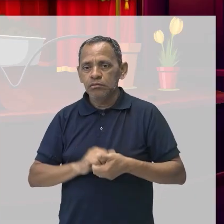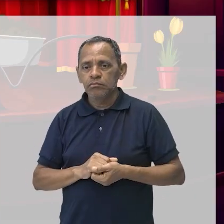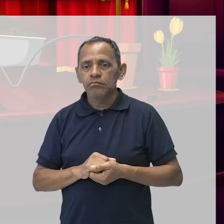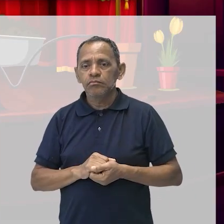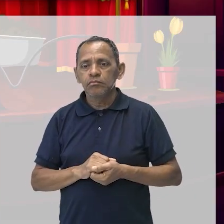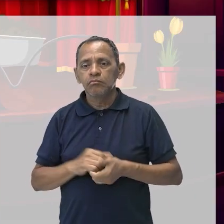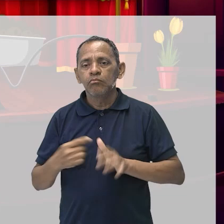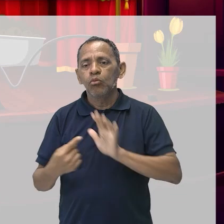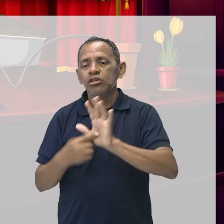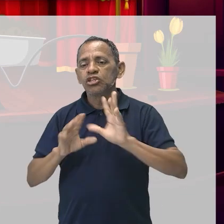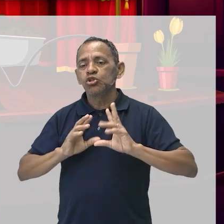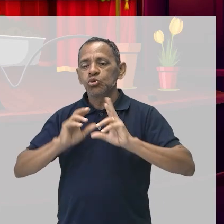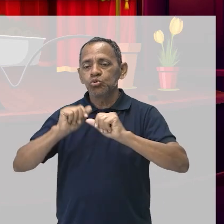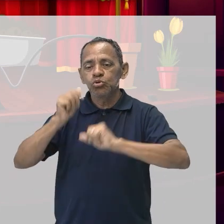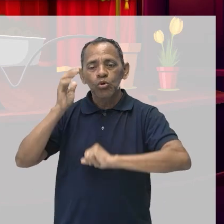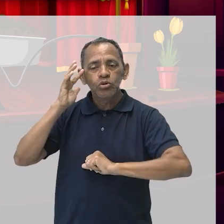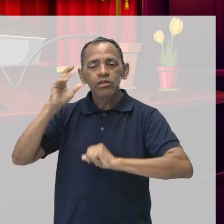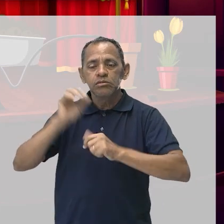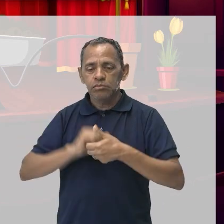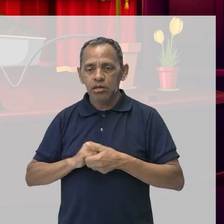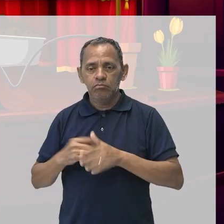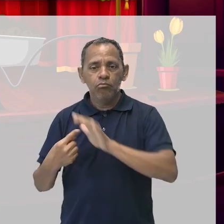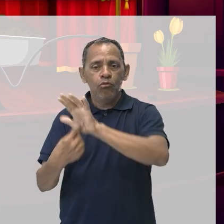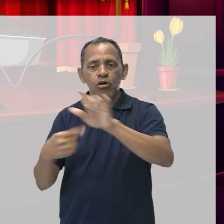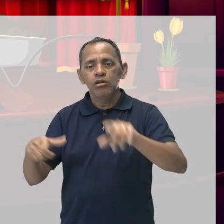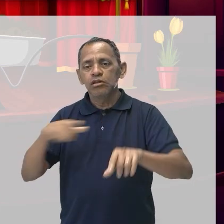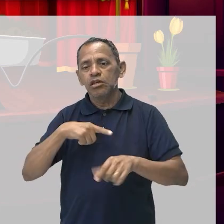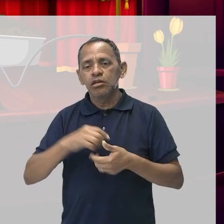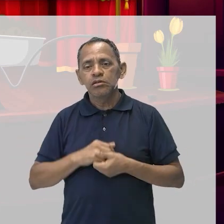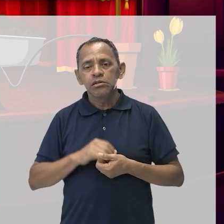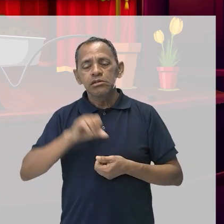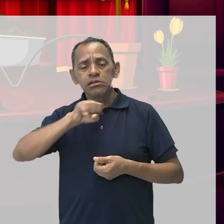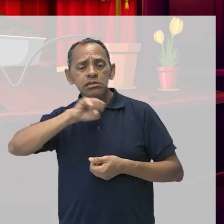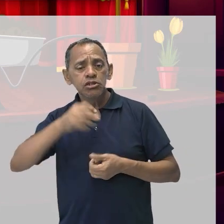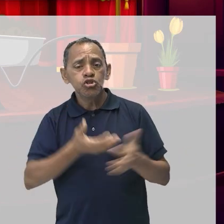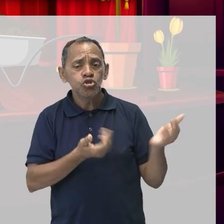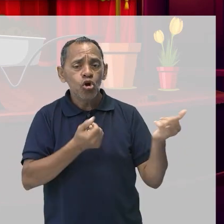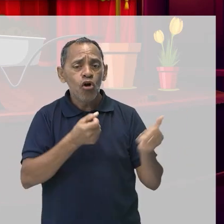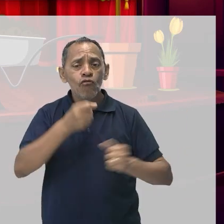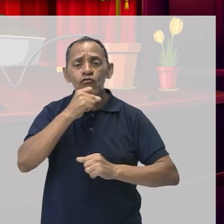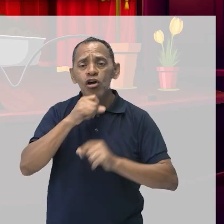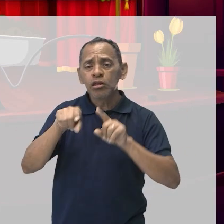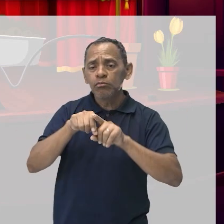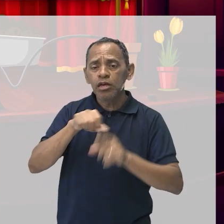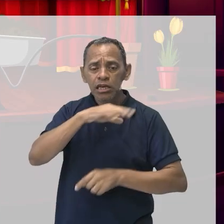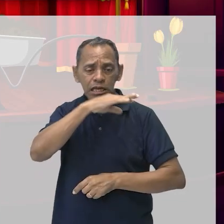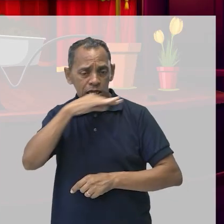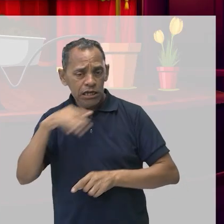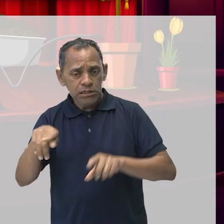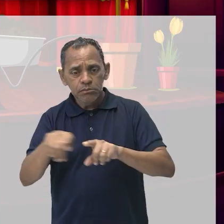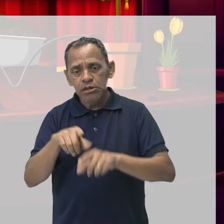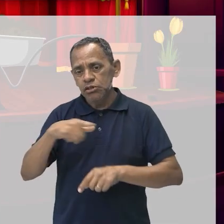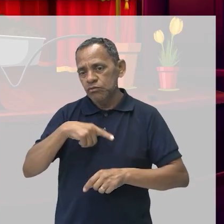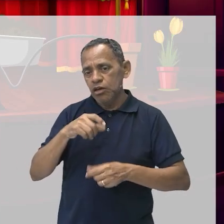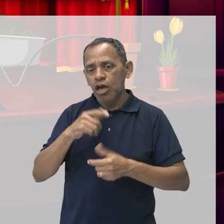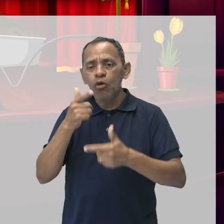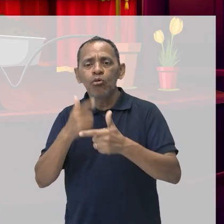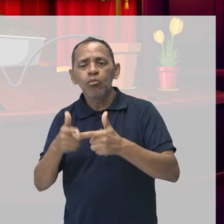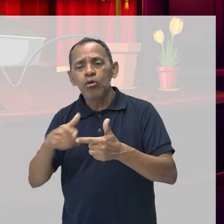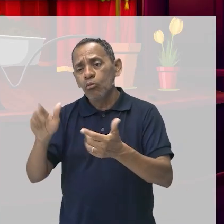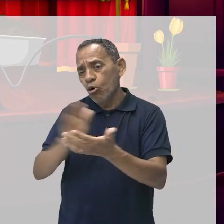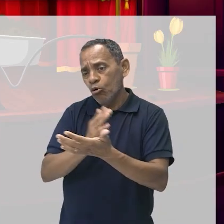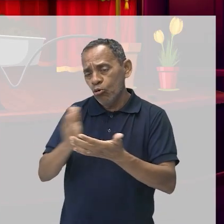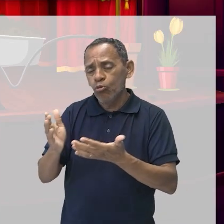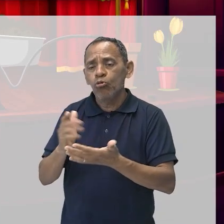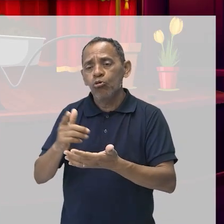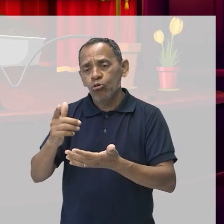isso aconteça, tem um figurino, mas se ele for jovem, se ele for mais de idade, se ele for uma criança, se ele tiver algum problema, nós temos